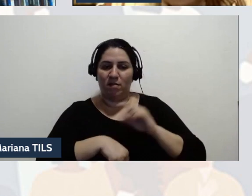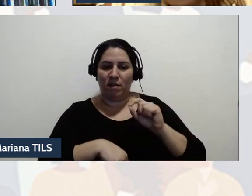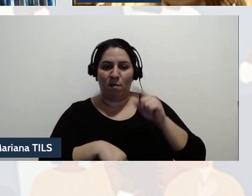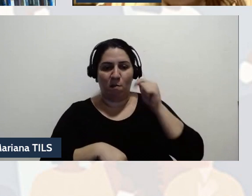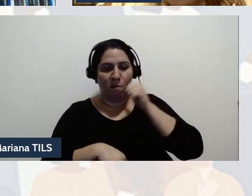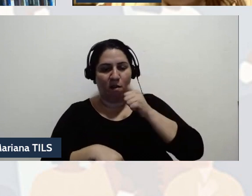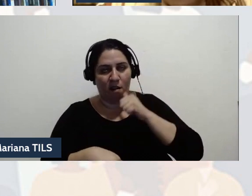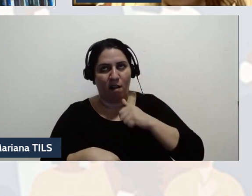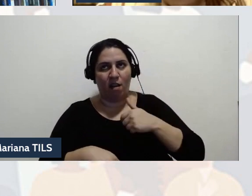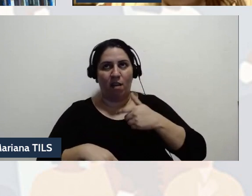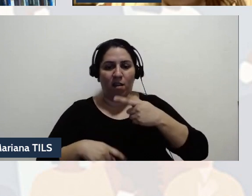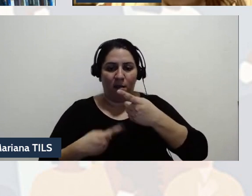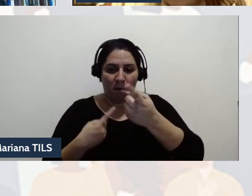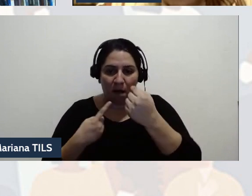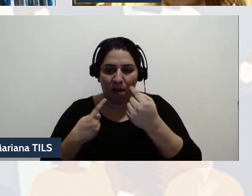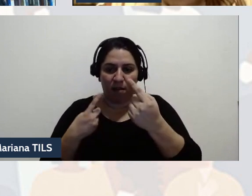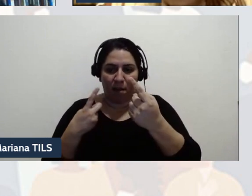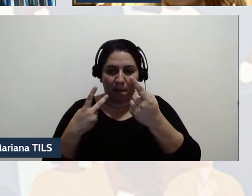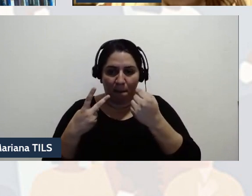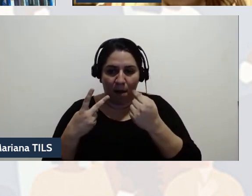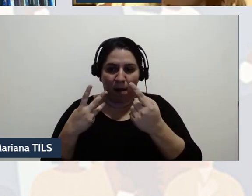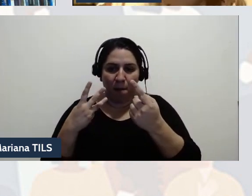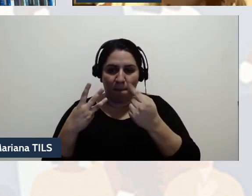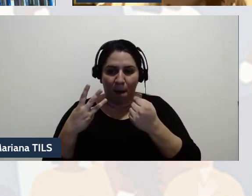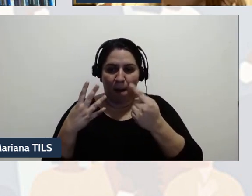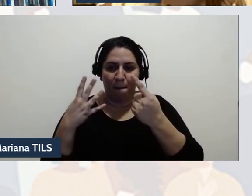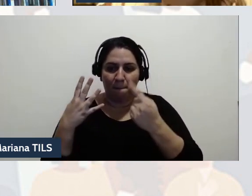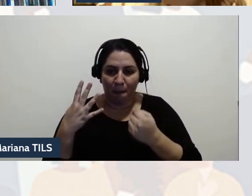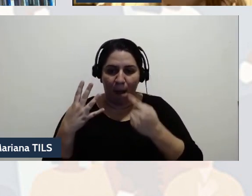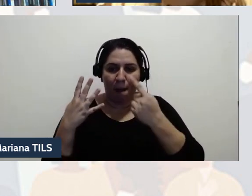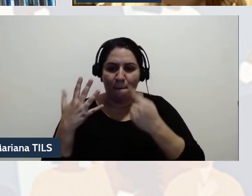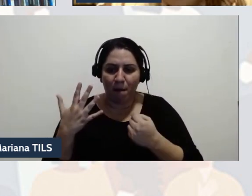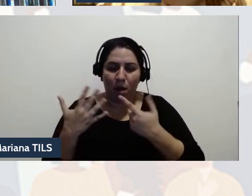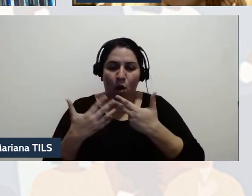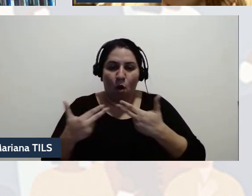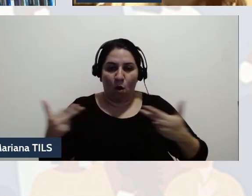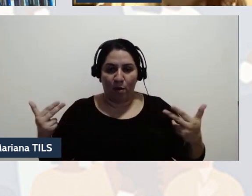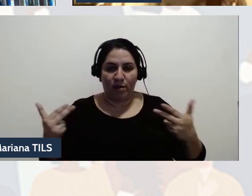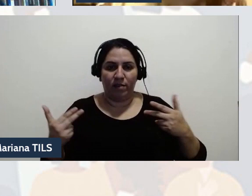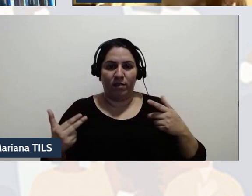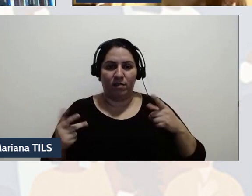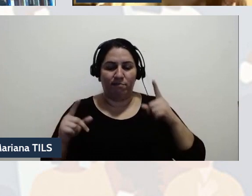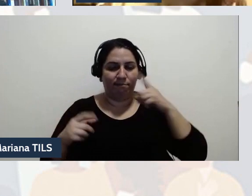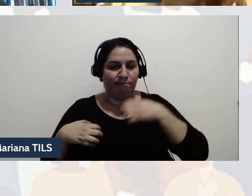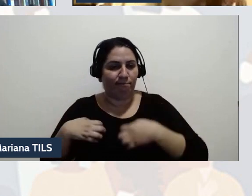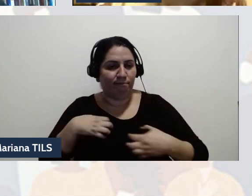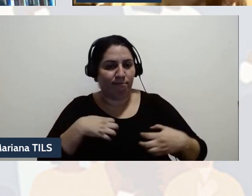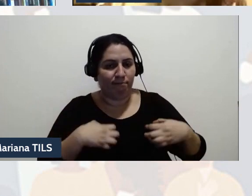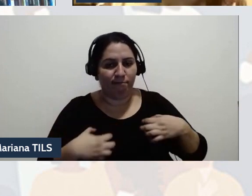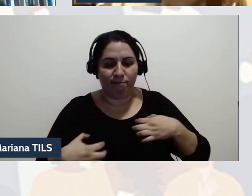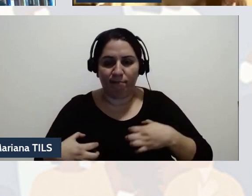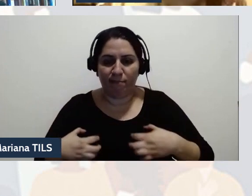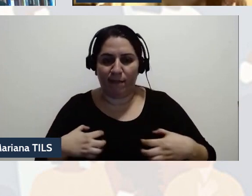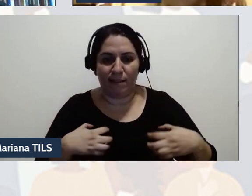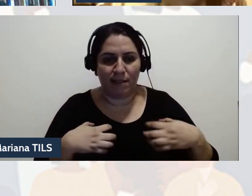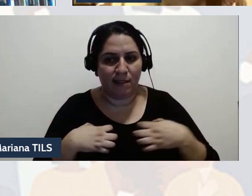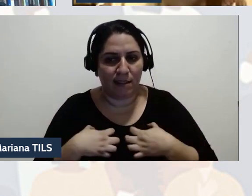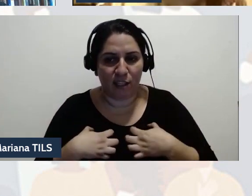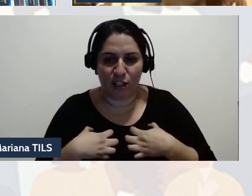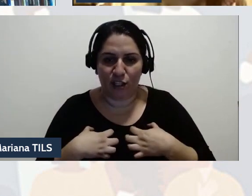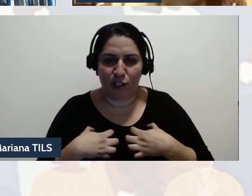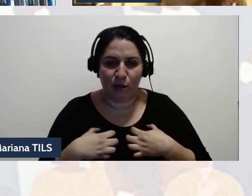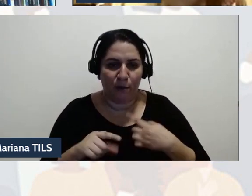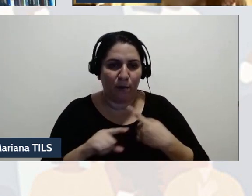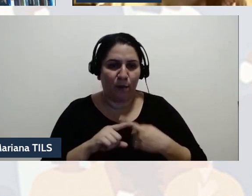mulheres durante esse período. E um aumento muito angustiante, porque vocês têm que pensar que eu estou aqui tentando olhar um material